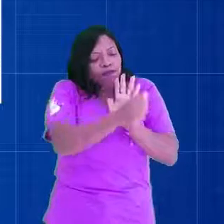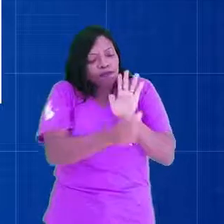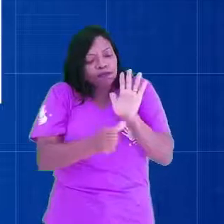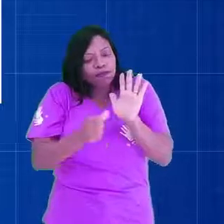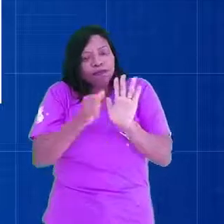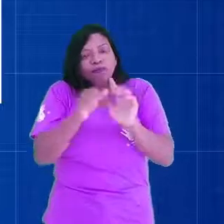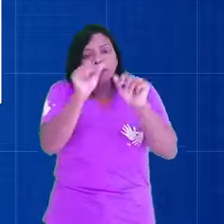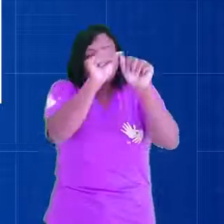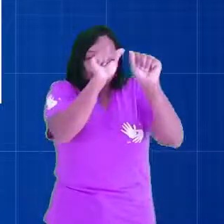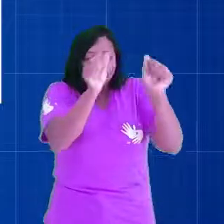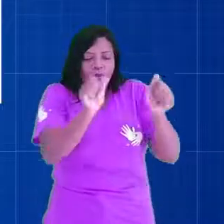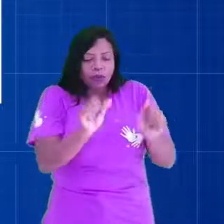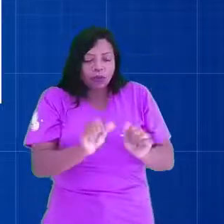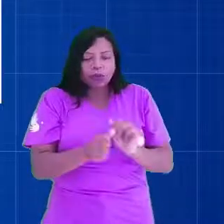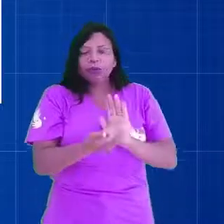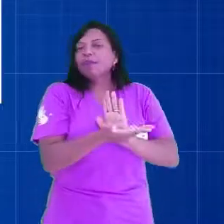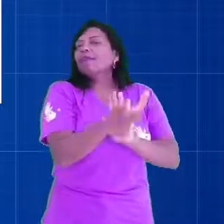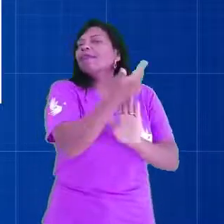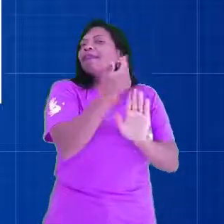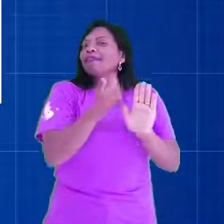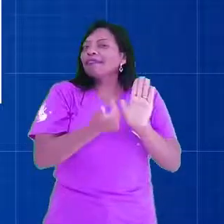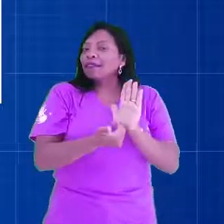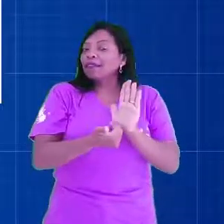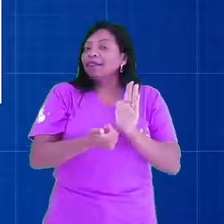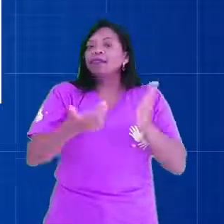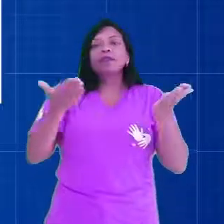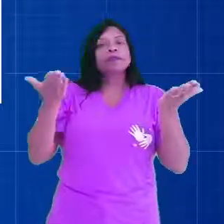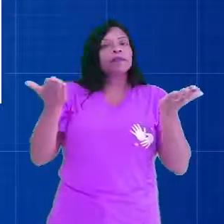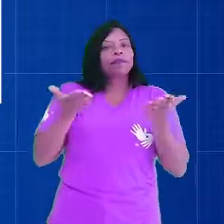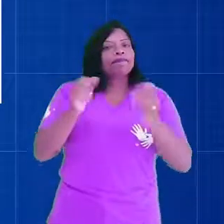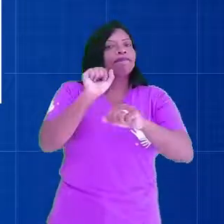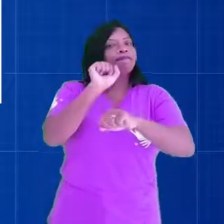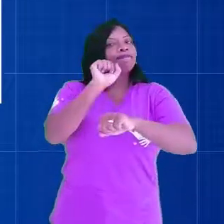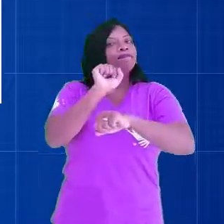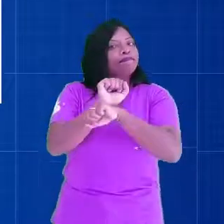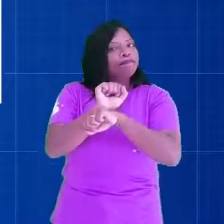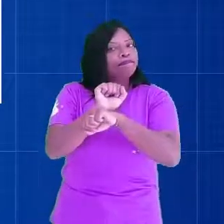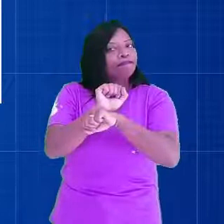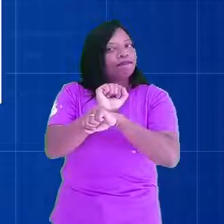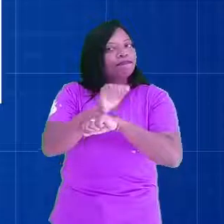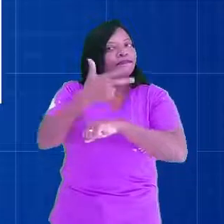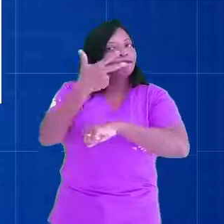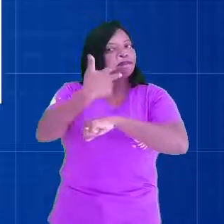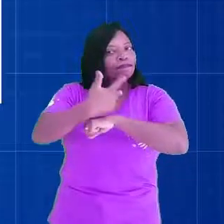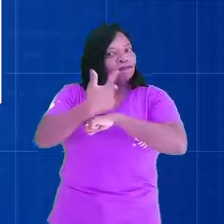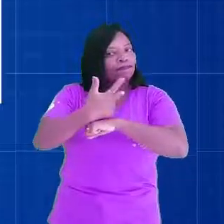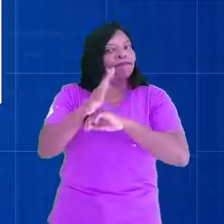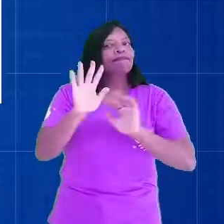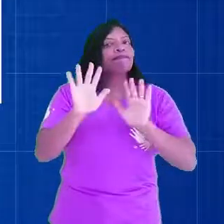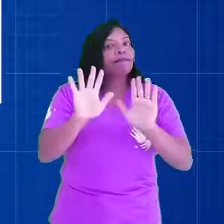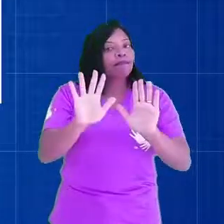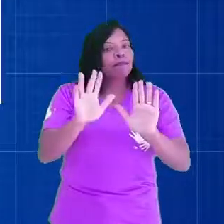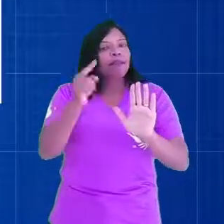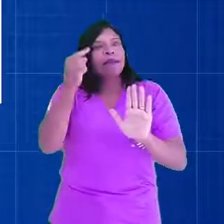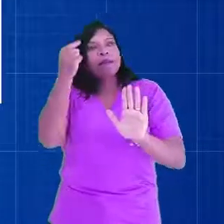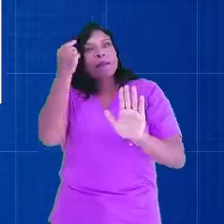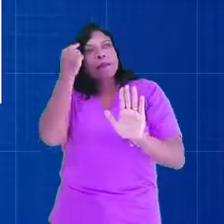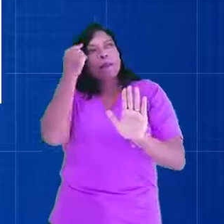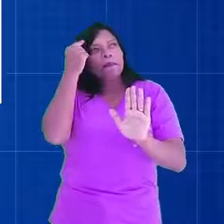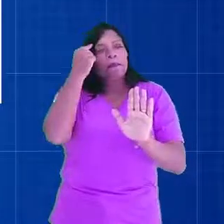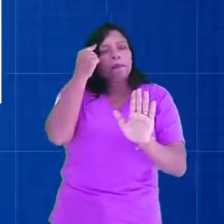Então, outra sugestão agora, pausem o vídeo e pensem em fontes de